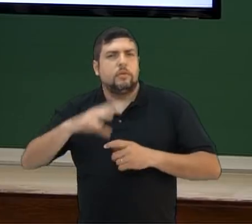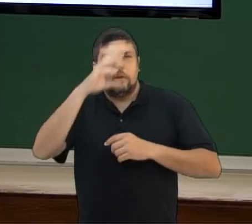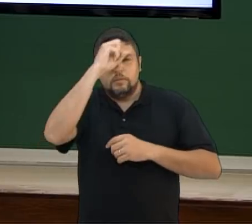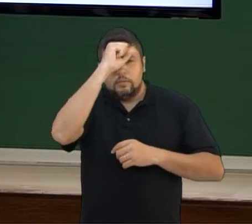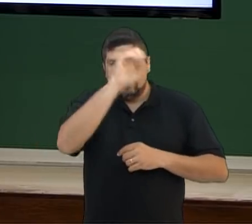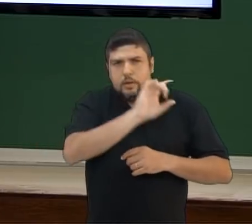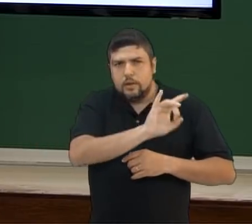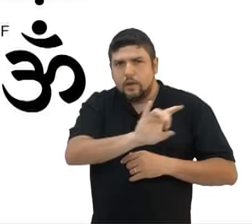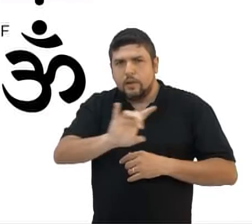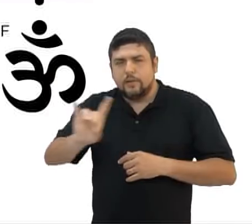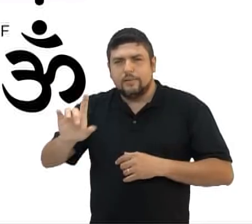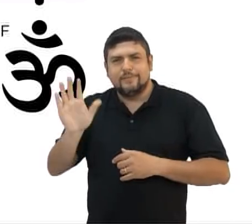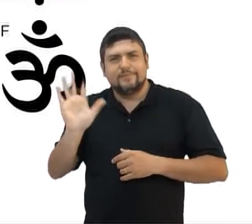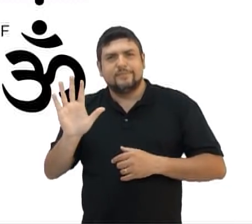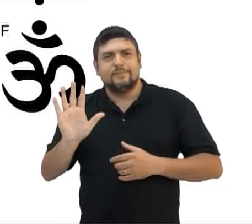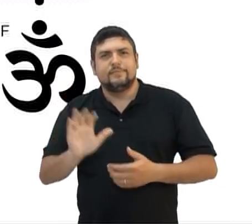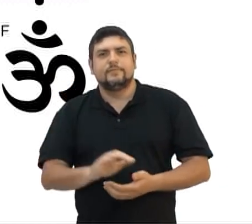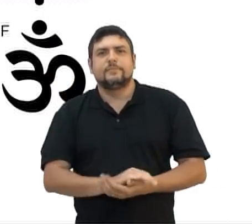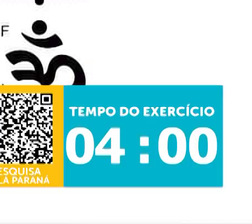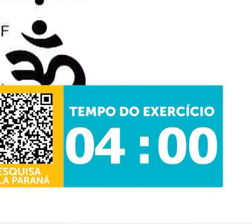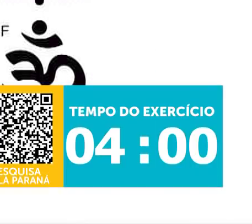um deles. Até logo mais.